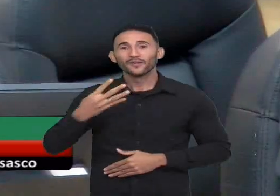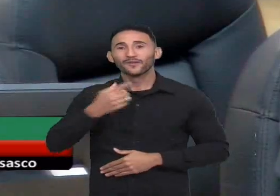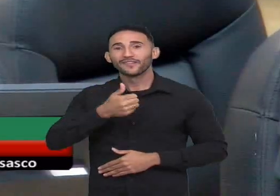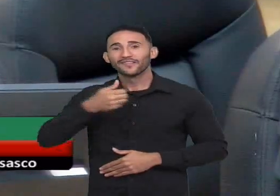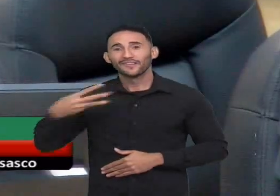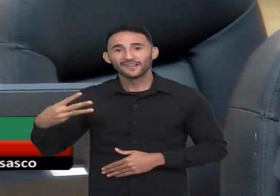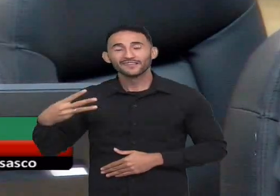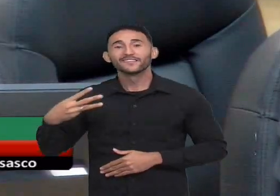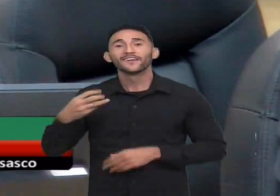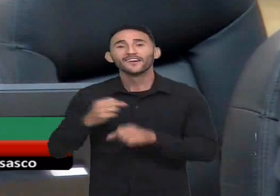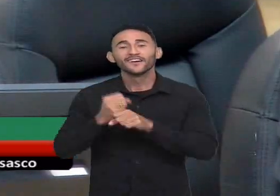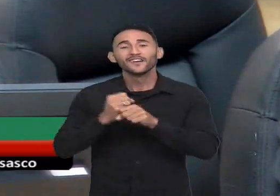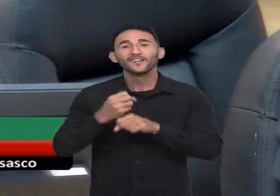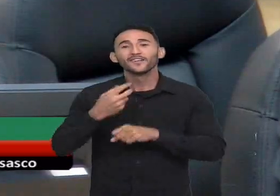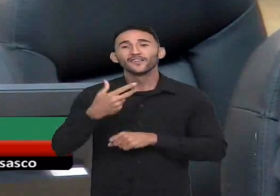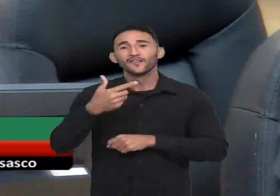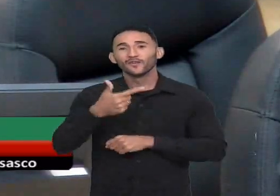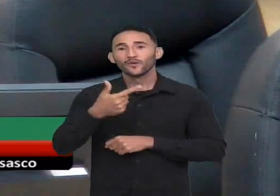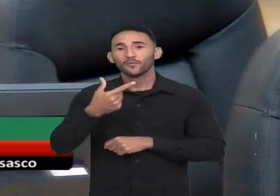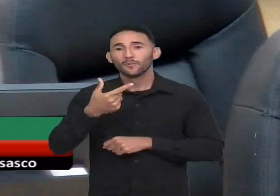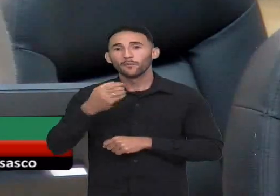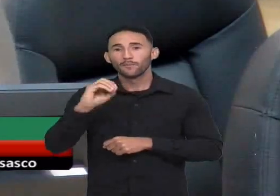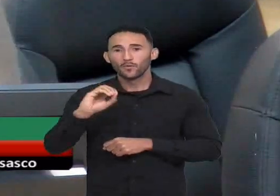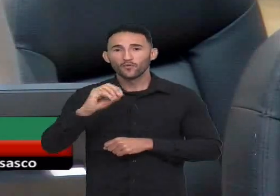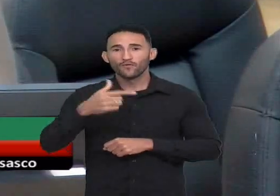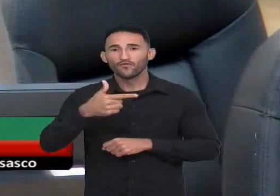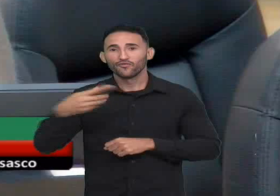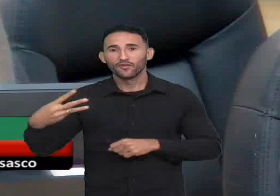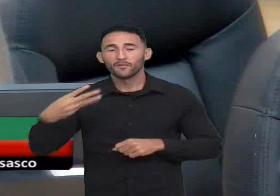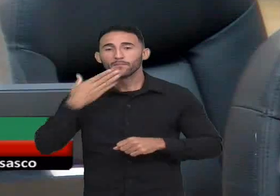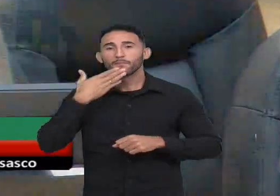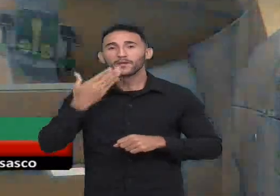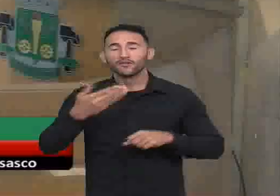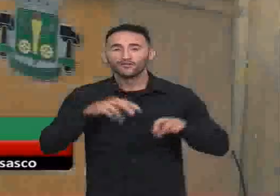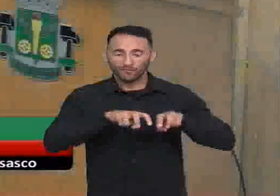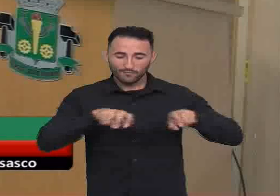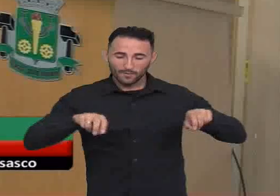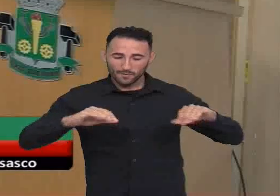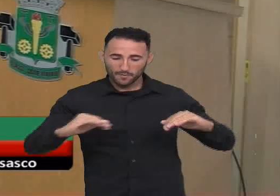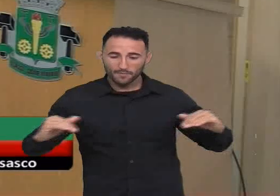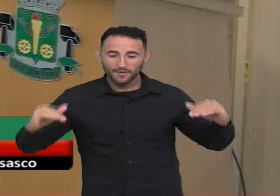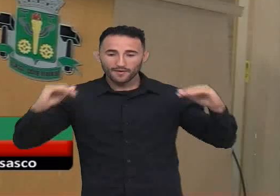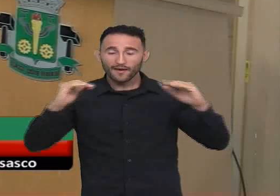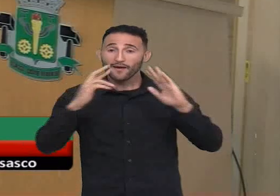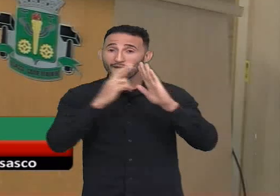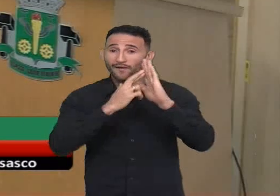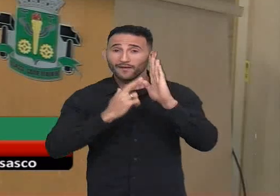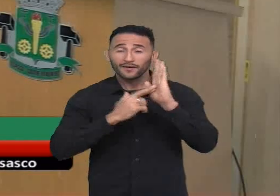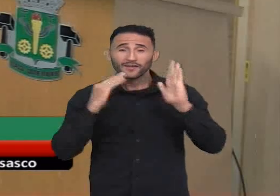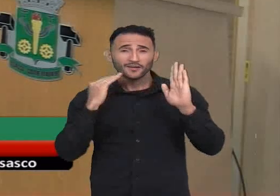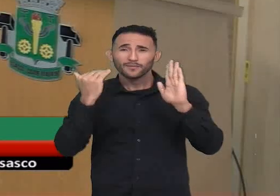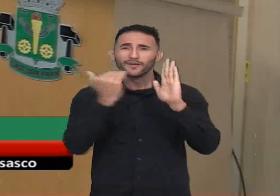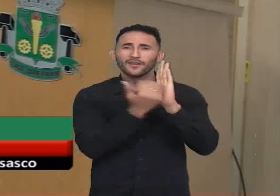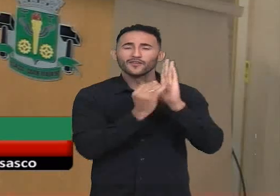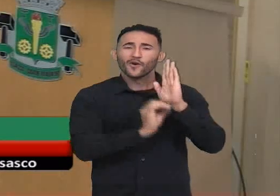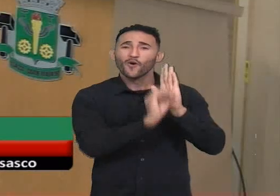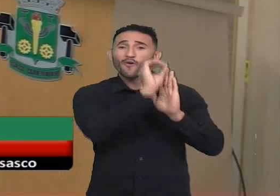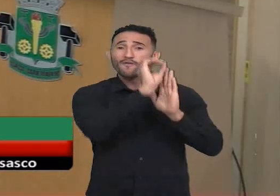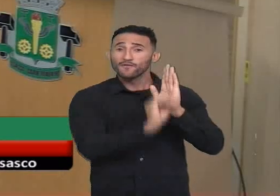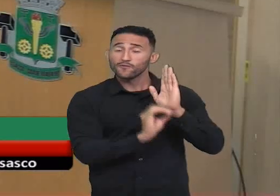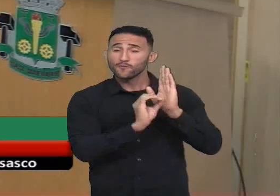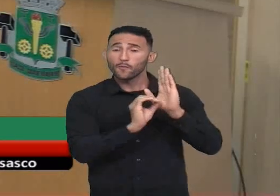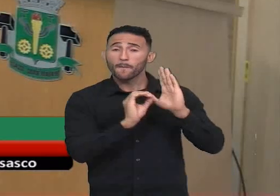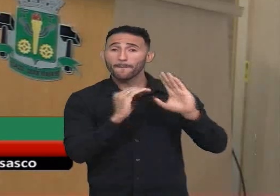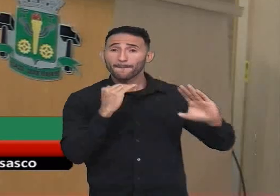de 2023. Indica-se à mesa, observadas as formalidades regimentais, que seja enviado ofício ao